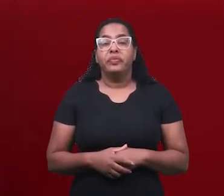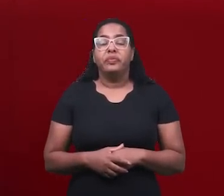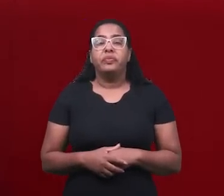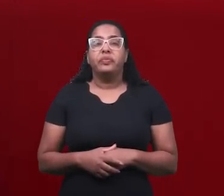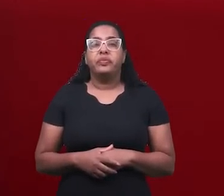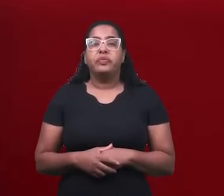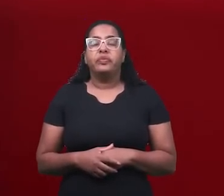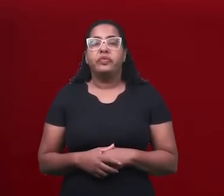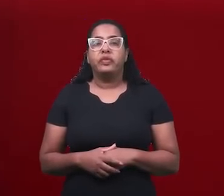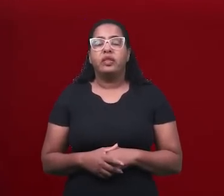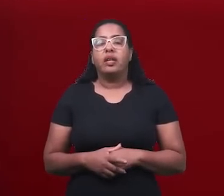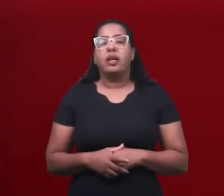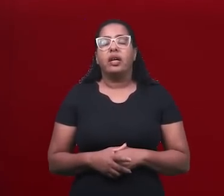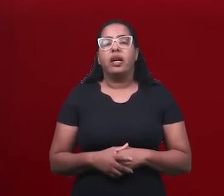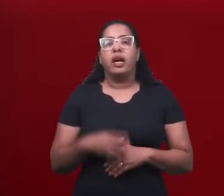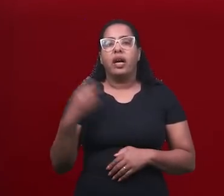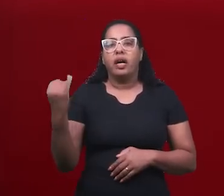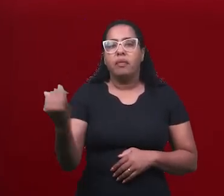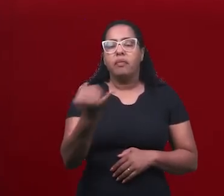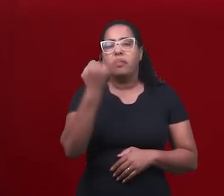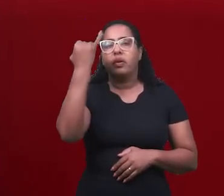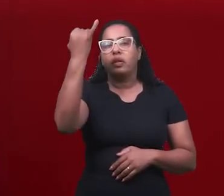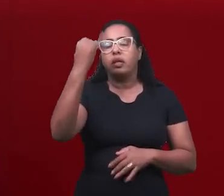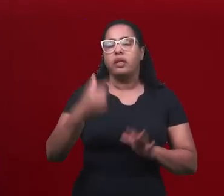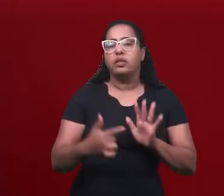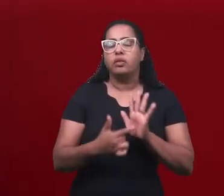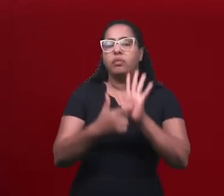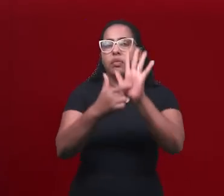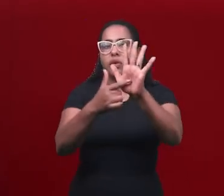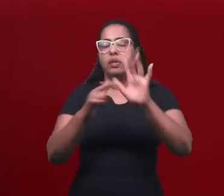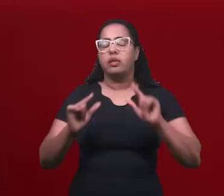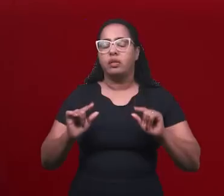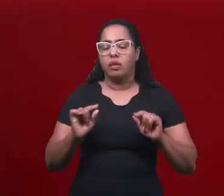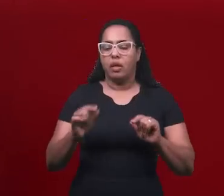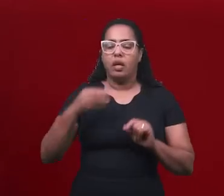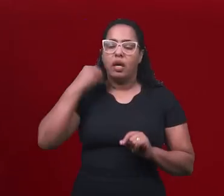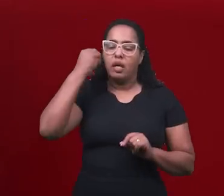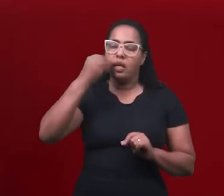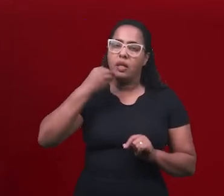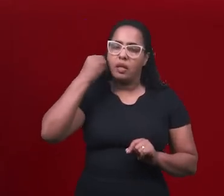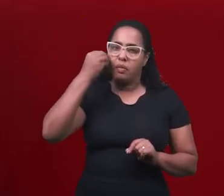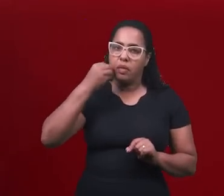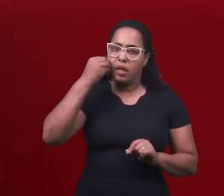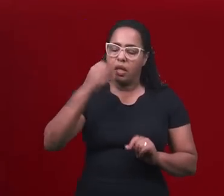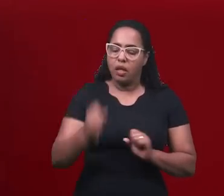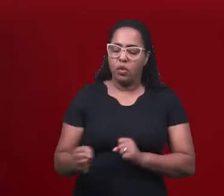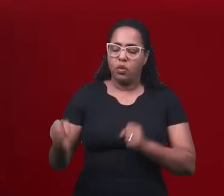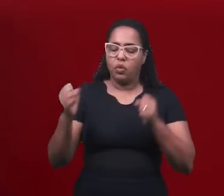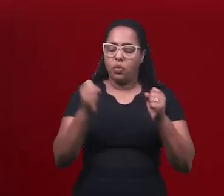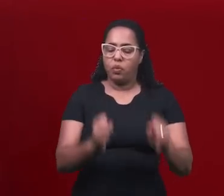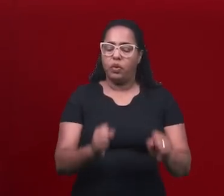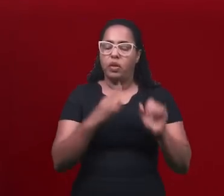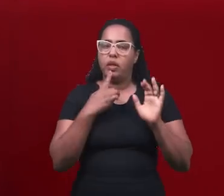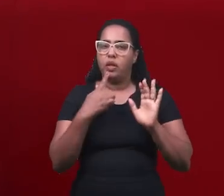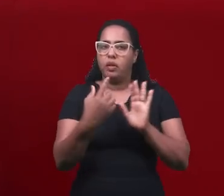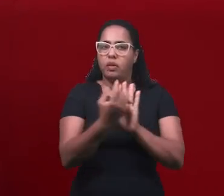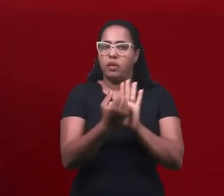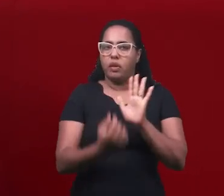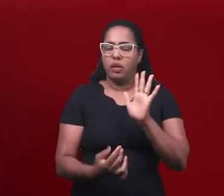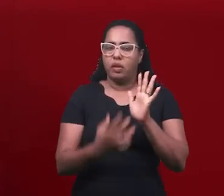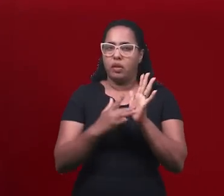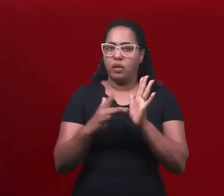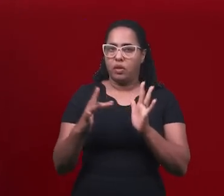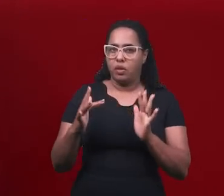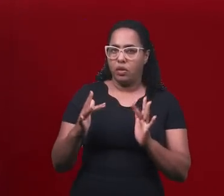eu quero ressaltar para você que nos assiste, que essa experiência com o poder do sangue